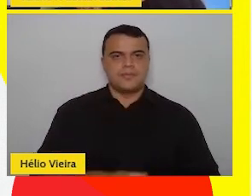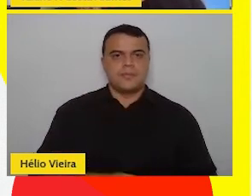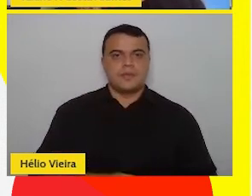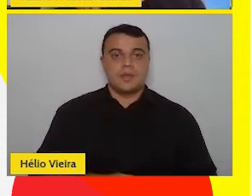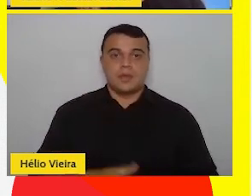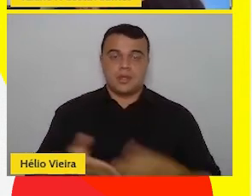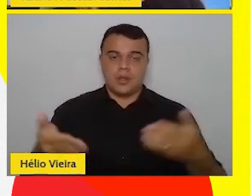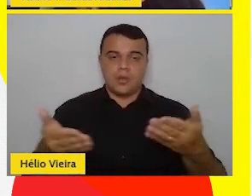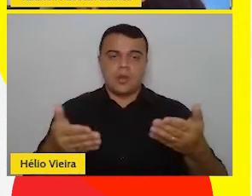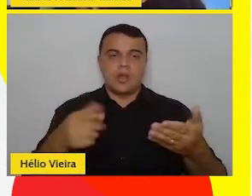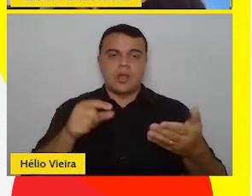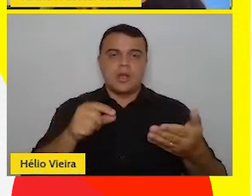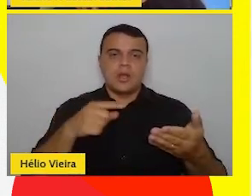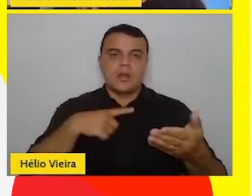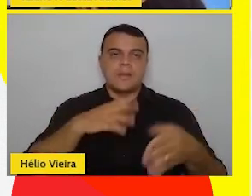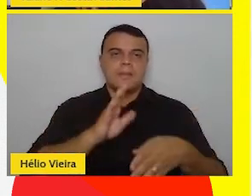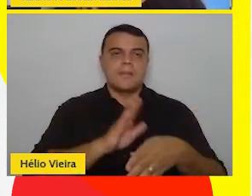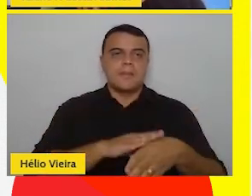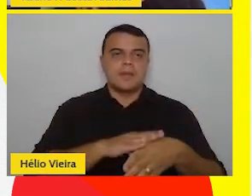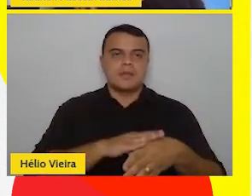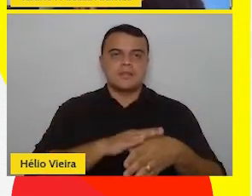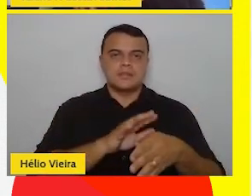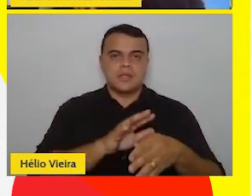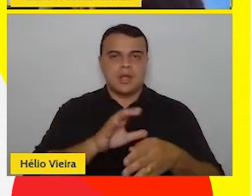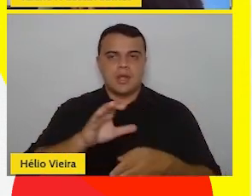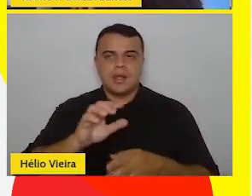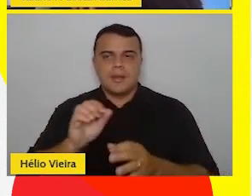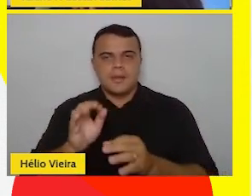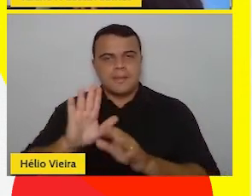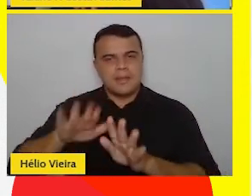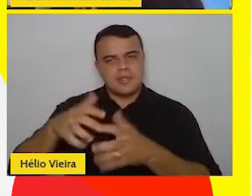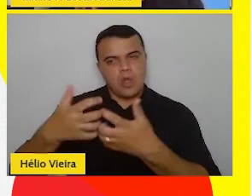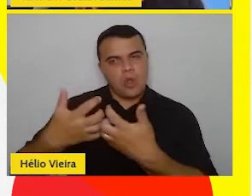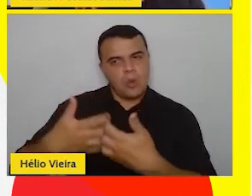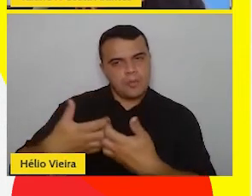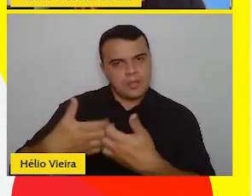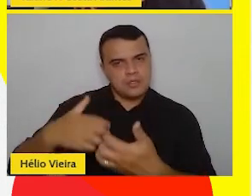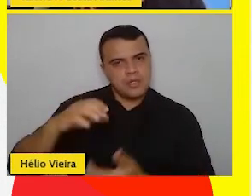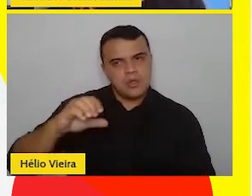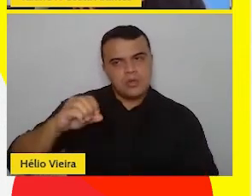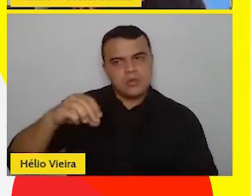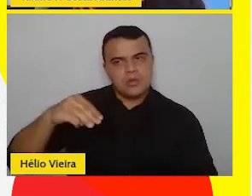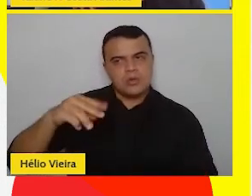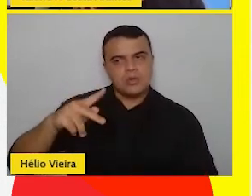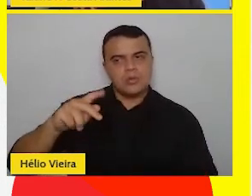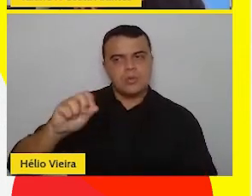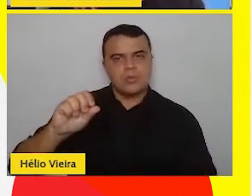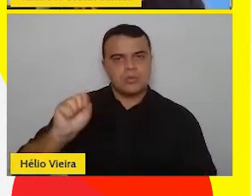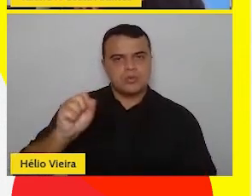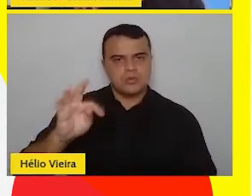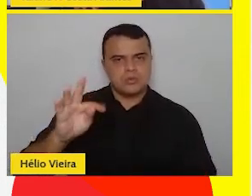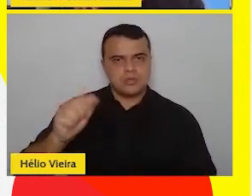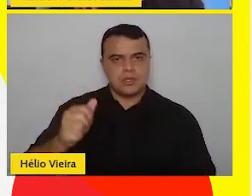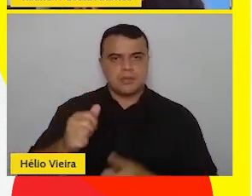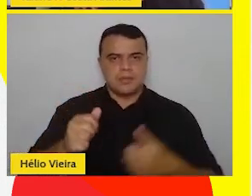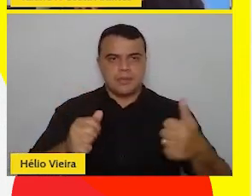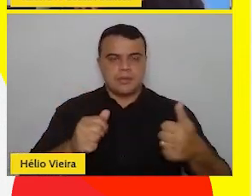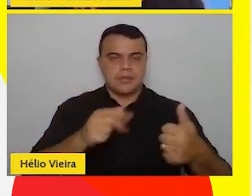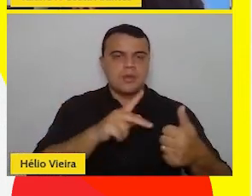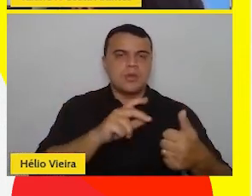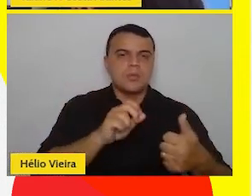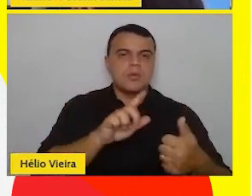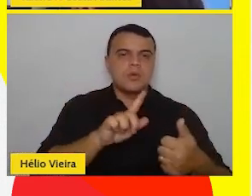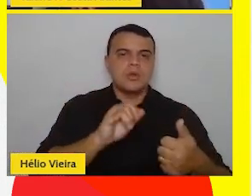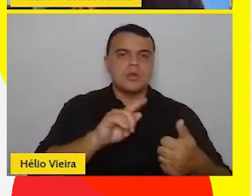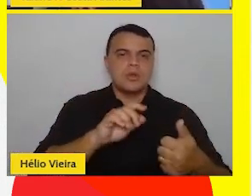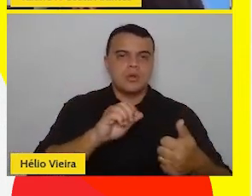Aqui a gente tem umas linhas mais completas, né? Linhas compostas. Então, a primeira é a